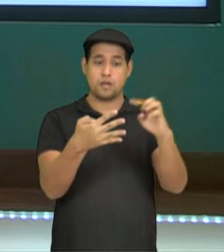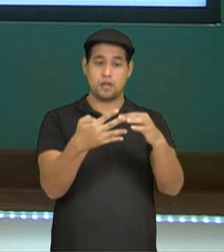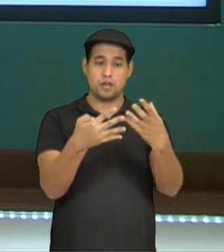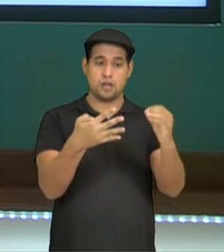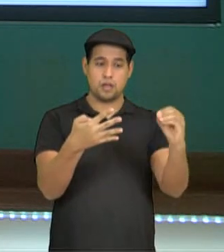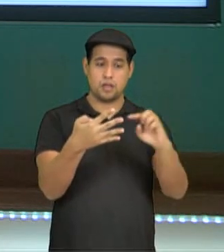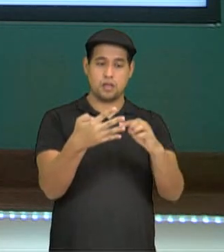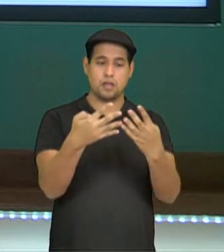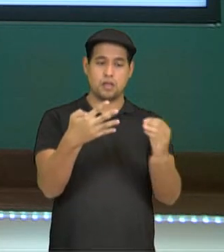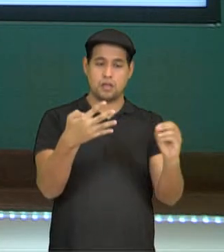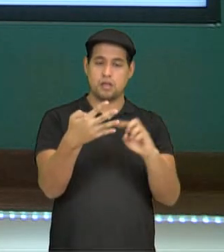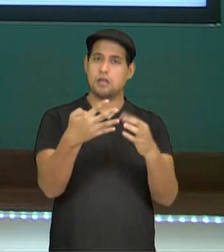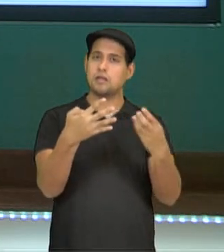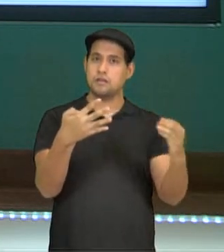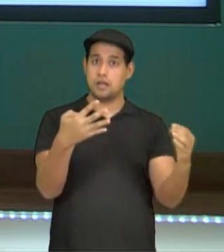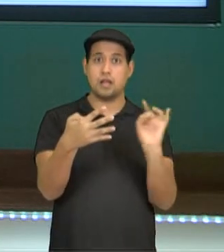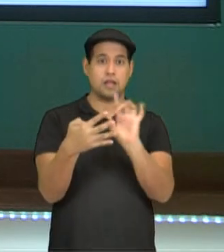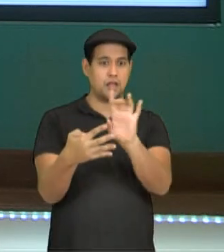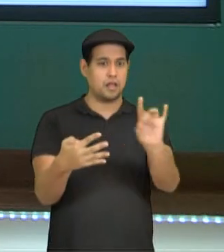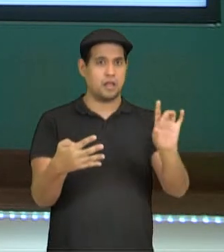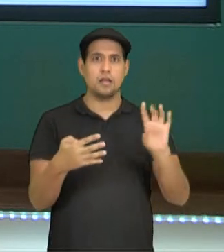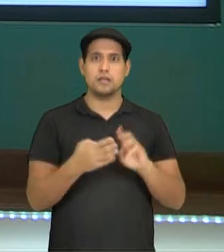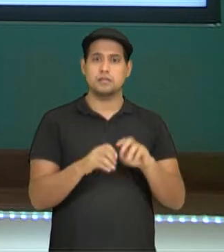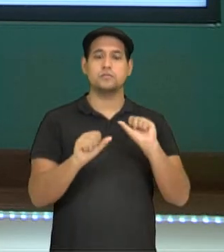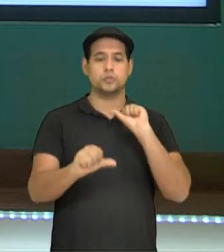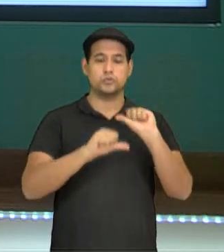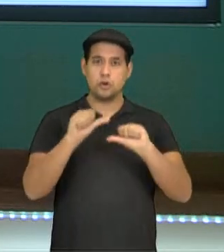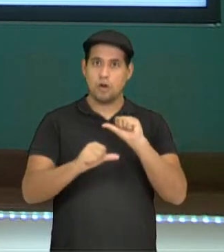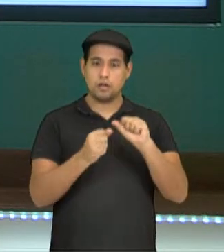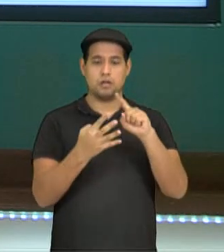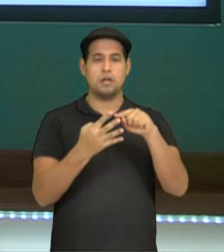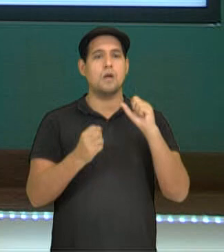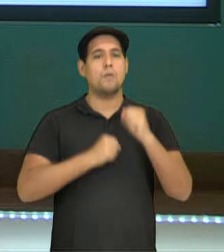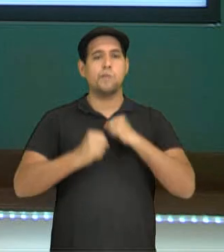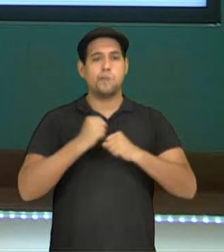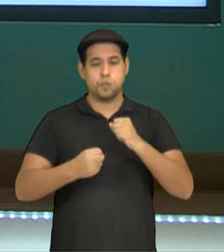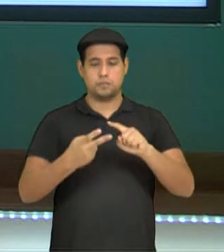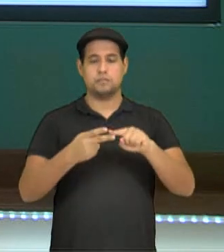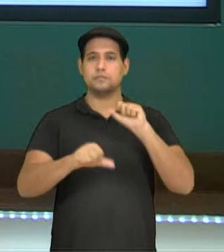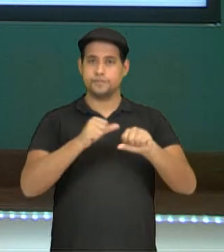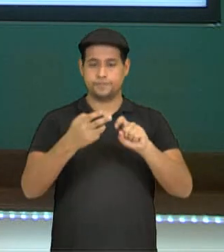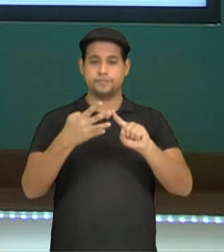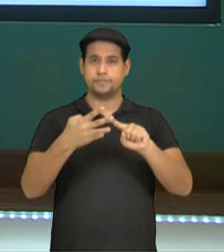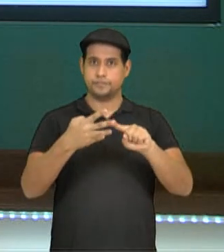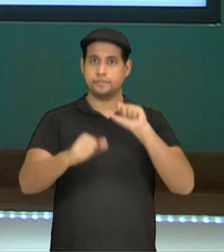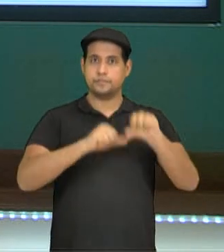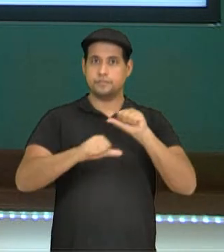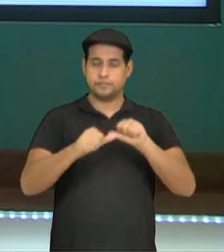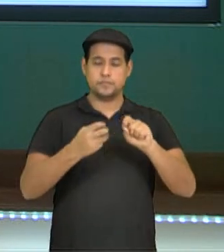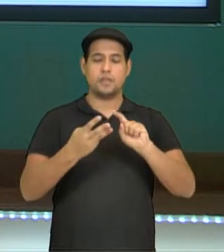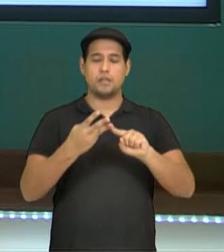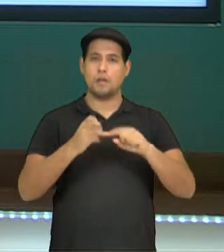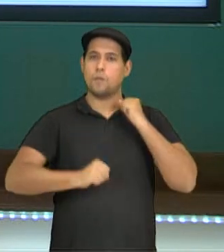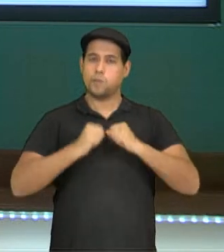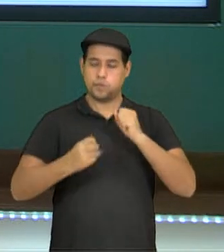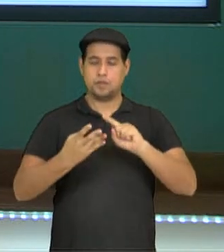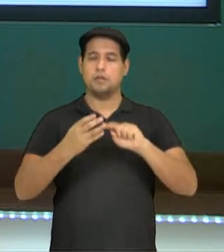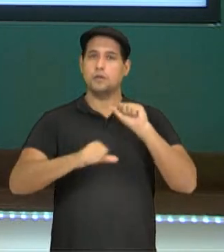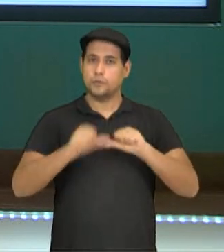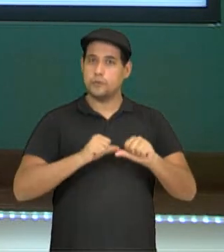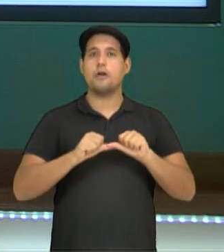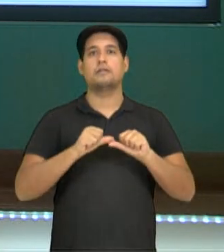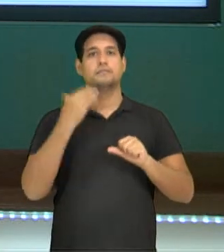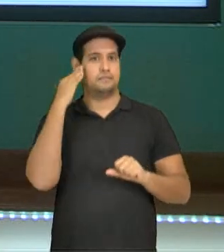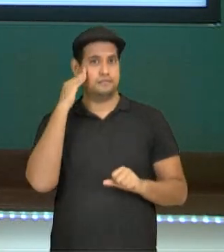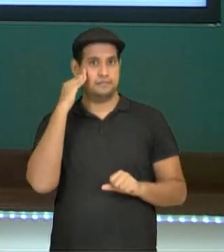revezamento em que é trocado, é passado um bastão de um atleta para o outro. Cada um possui o seu local de